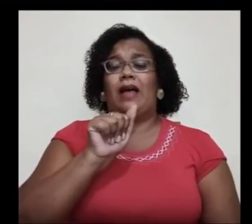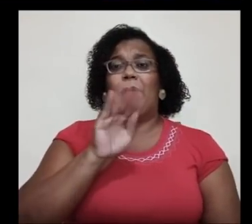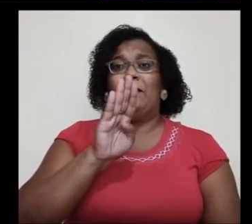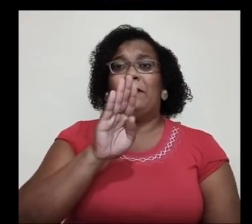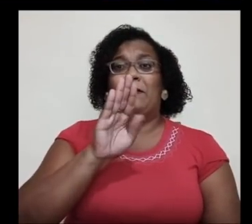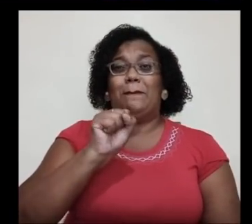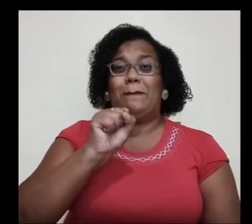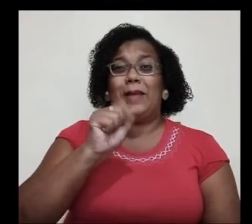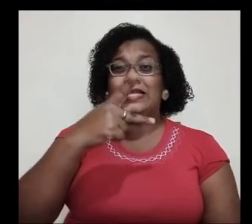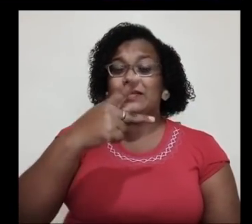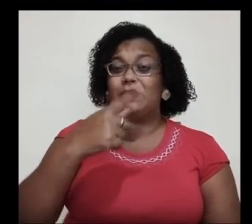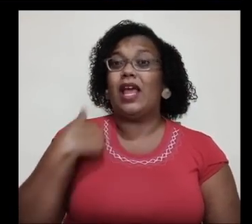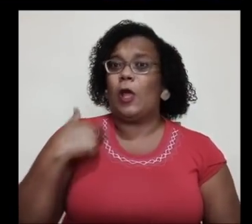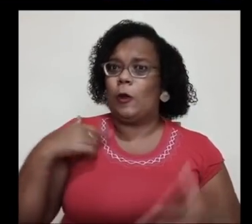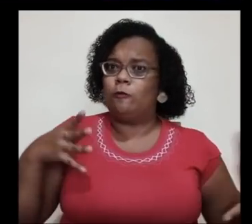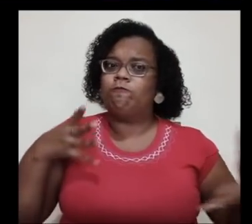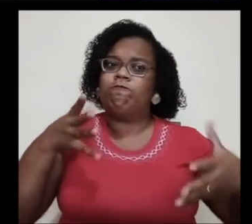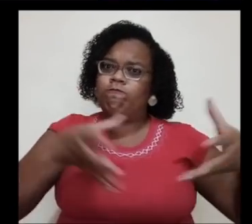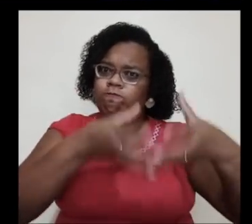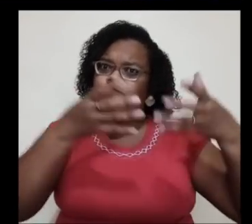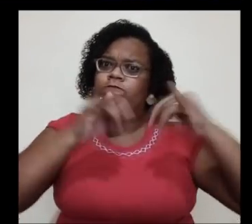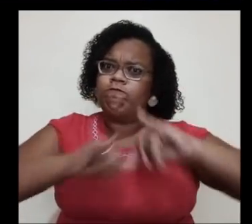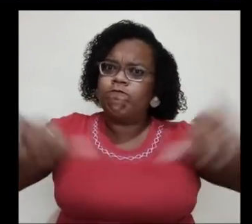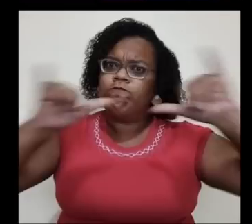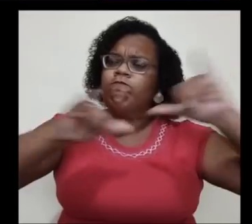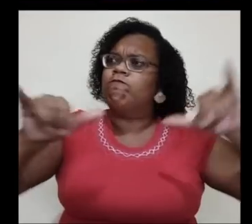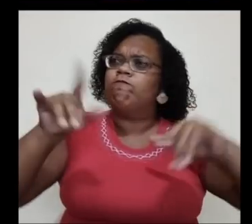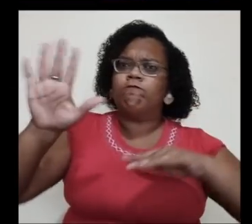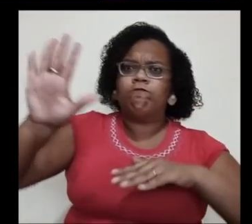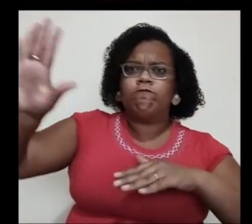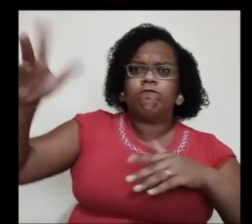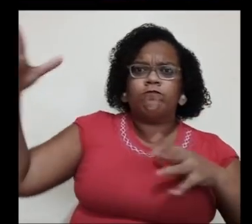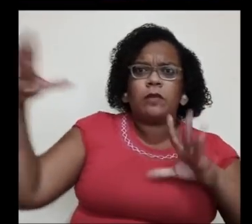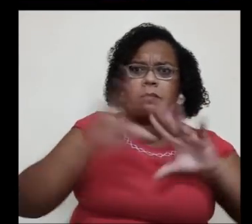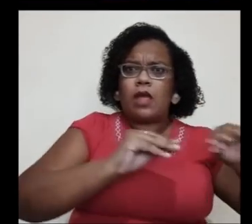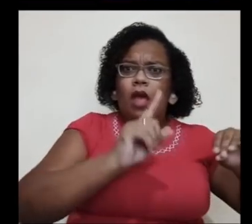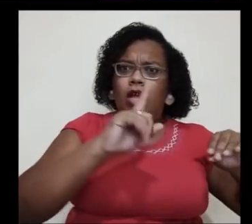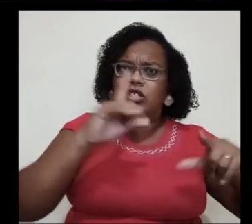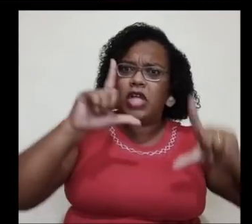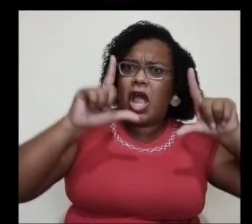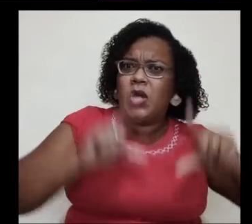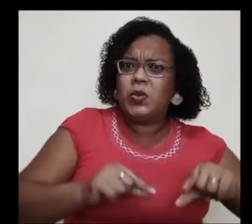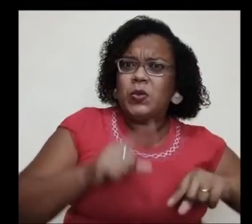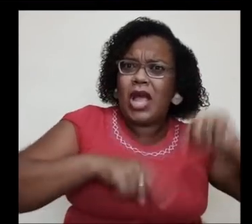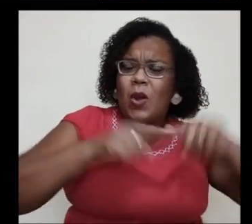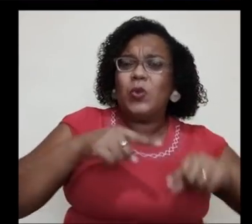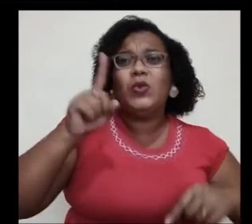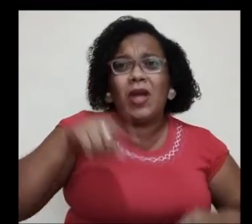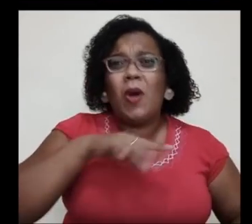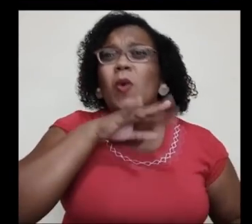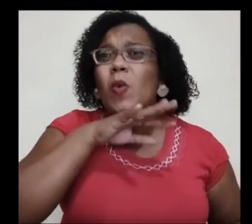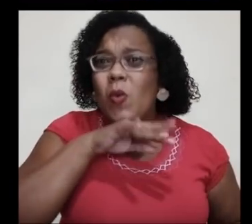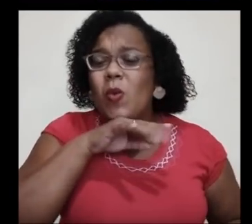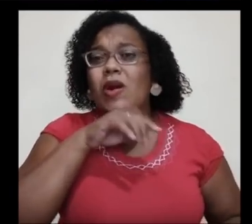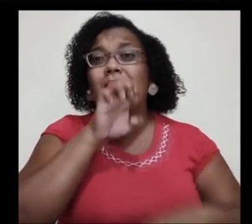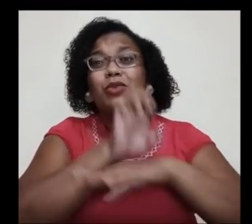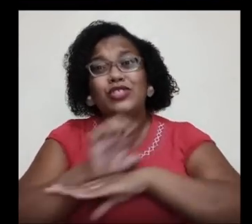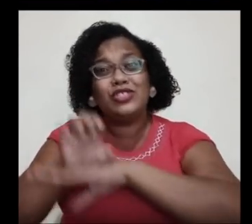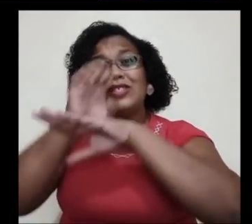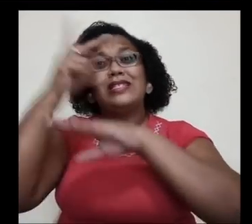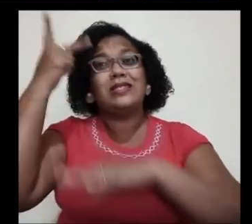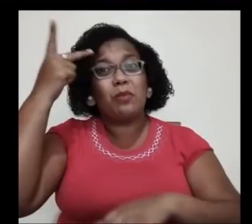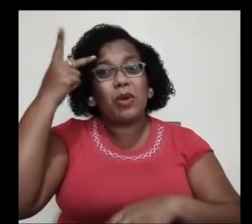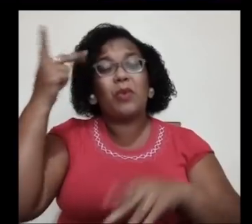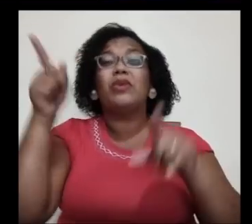muito ruim para o estado de São Paulo, assim como também FAPES de outros estados brasileiros. Existe um movimento